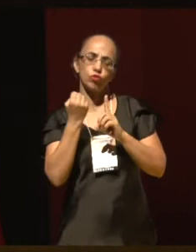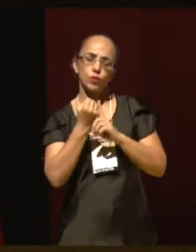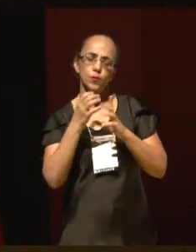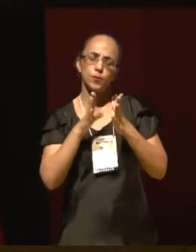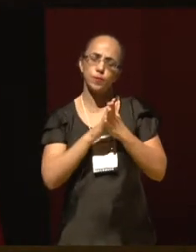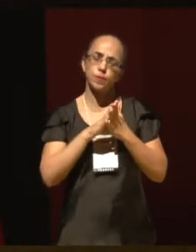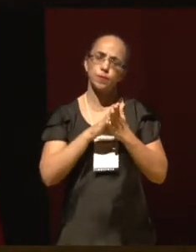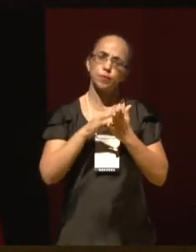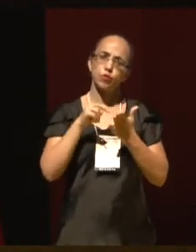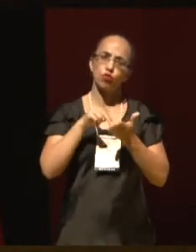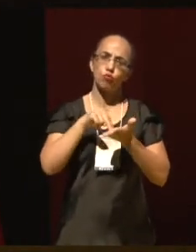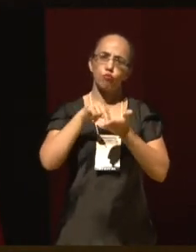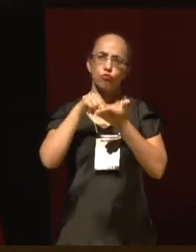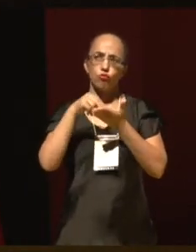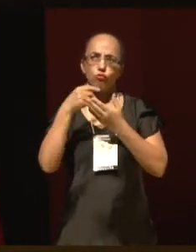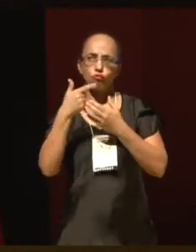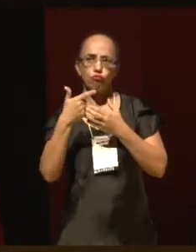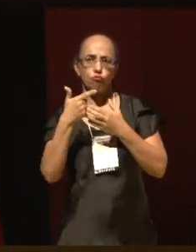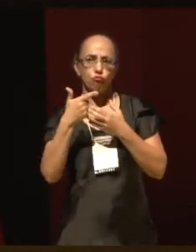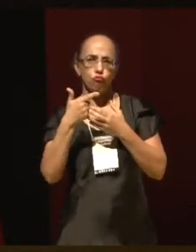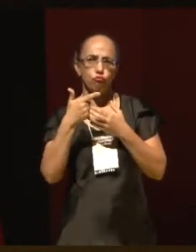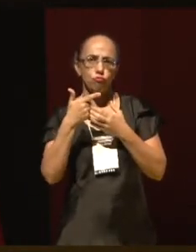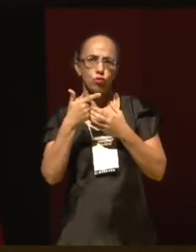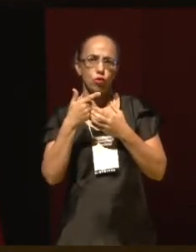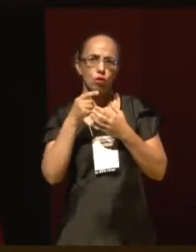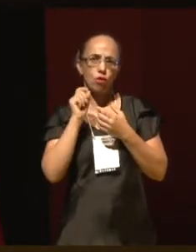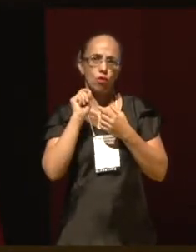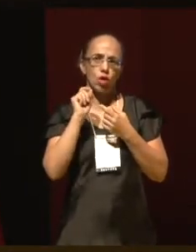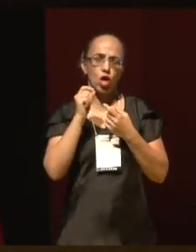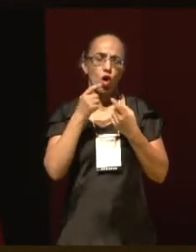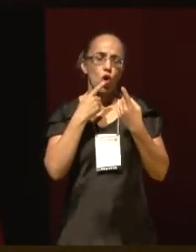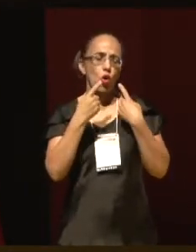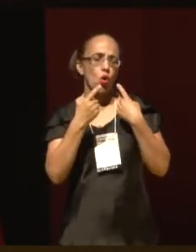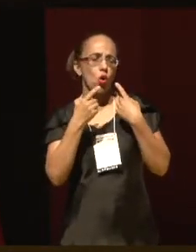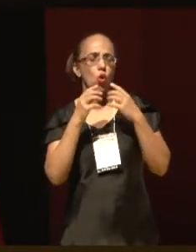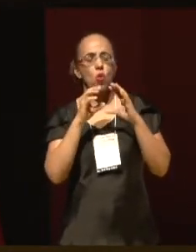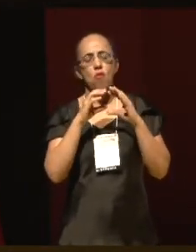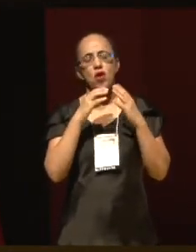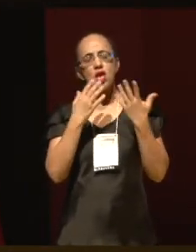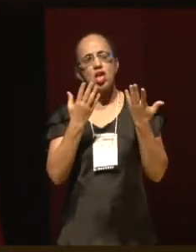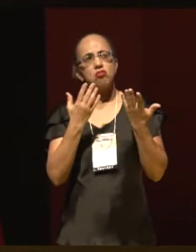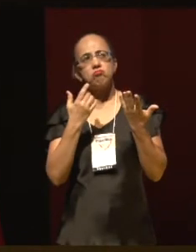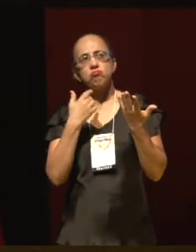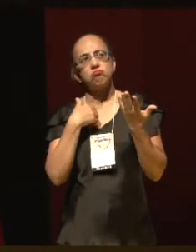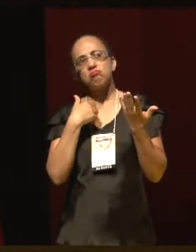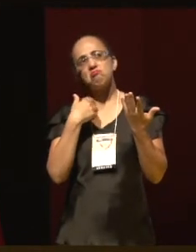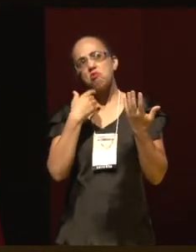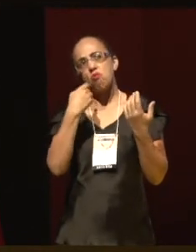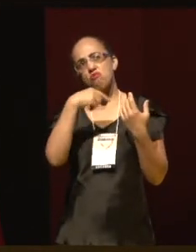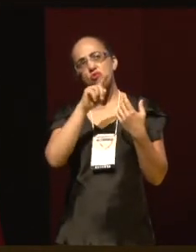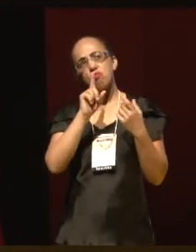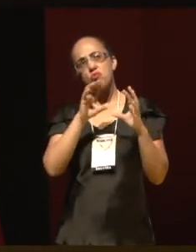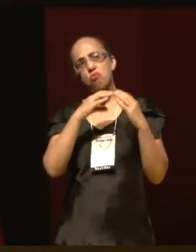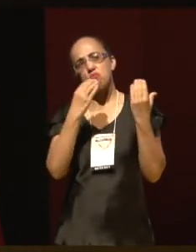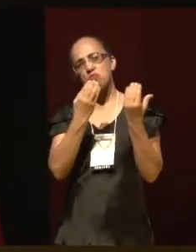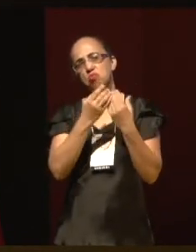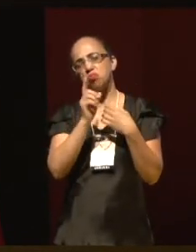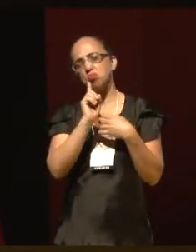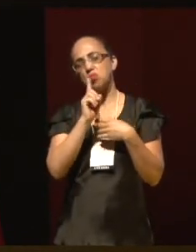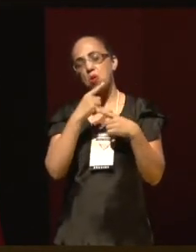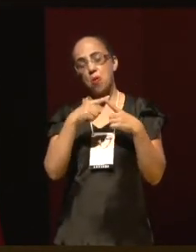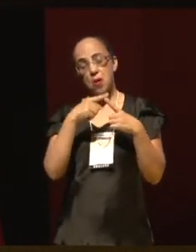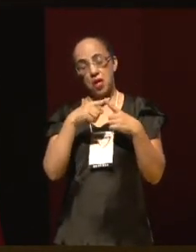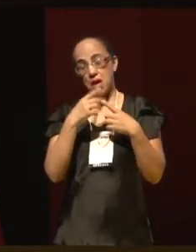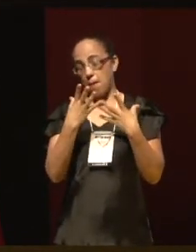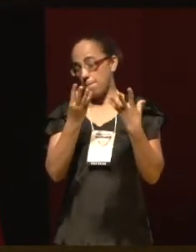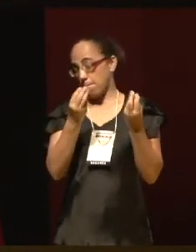fobia social é bem assim. Dizem, não, eu não vou ao congresso, por exemplo, porque vai estar muitas pessoas, vão estar mais de 1000